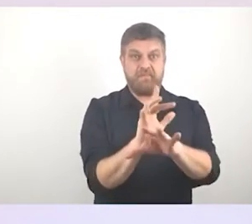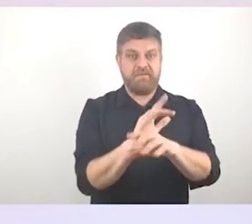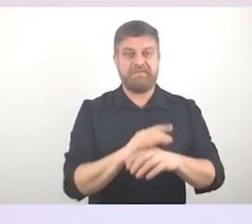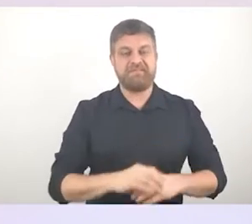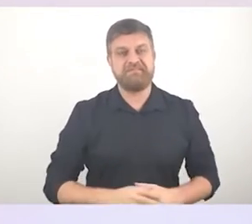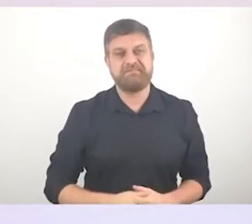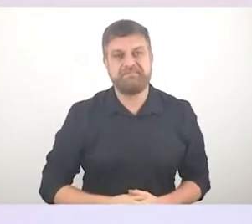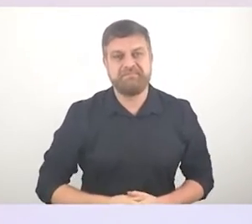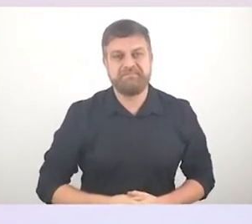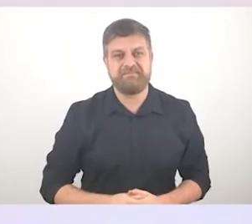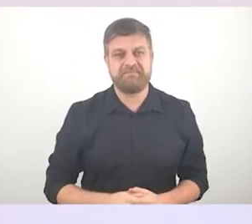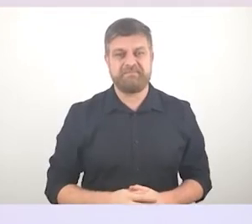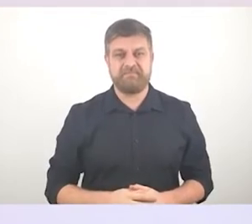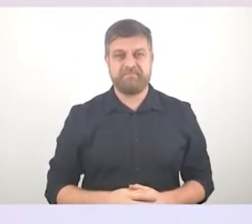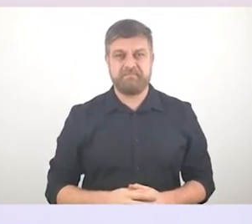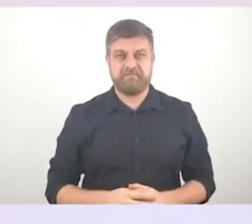vendo?